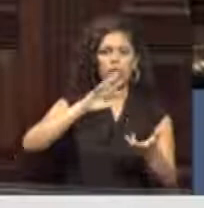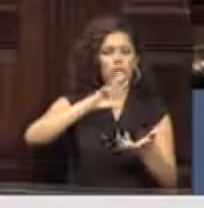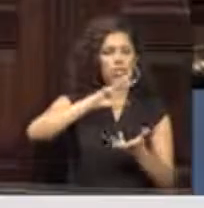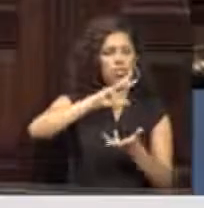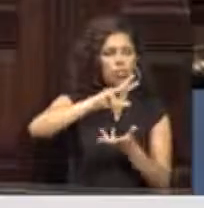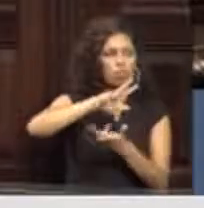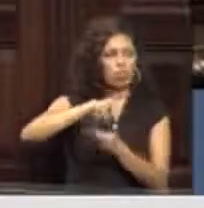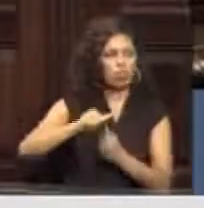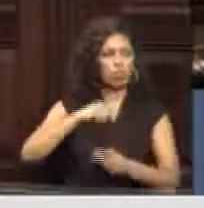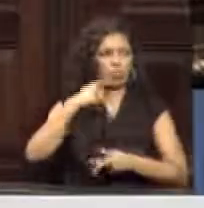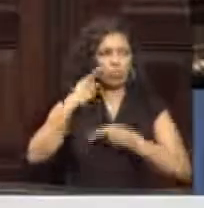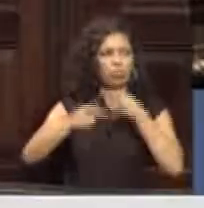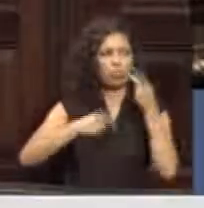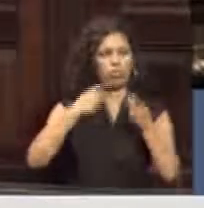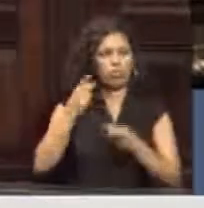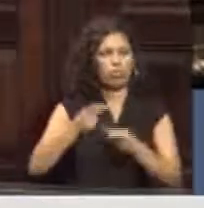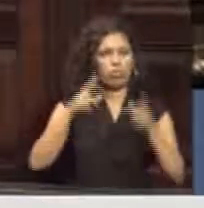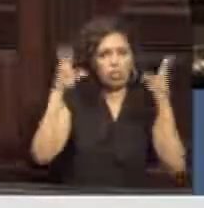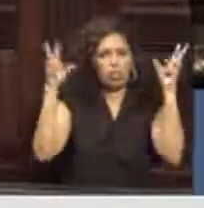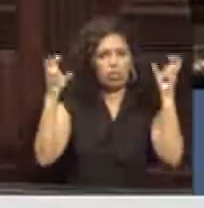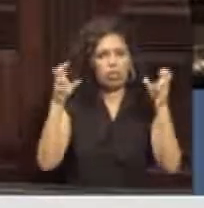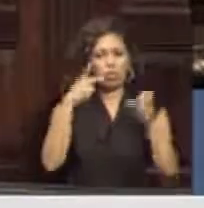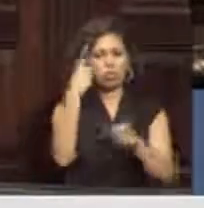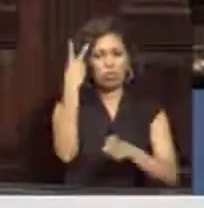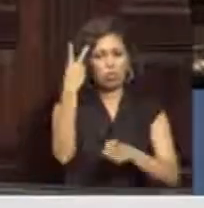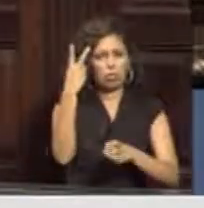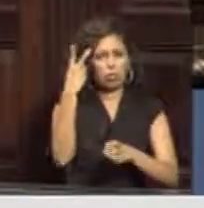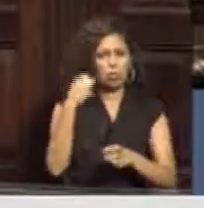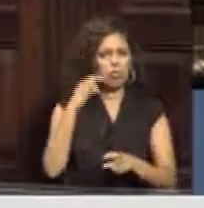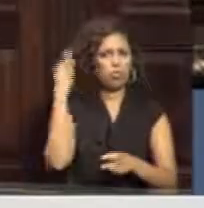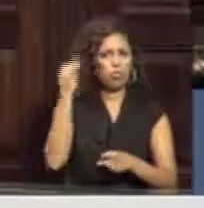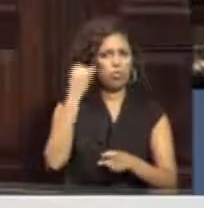dois assuntos que me parecem interligados,